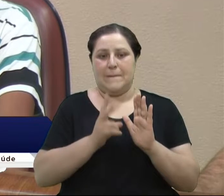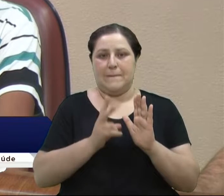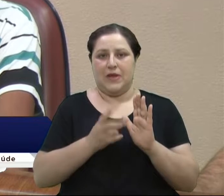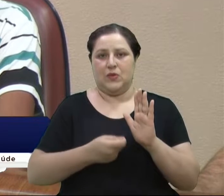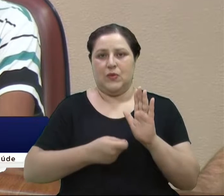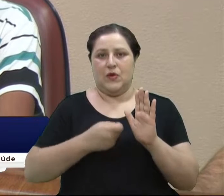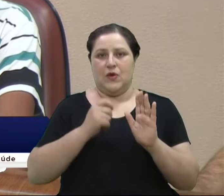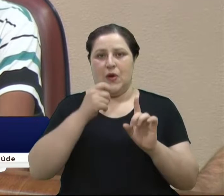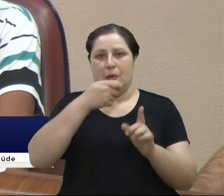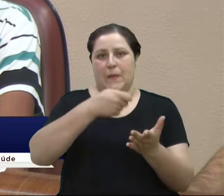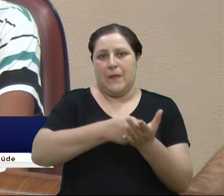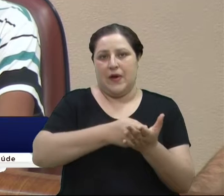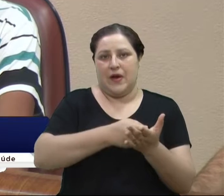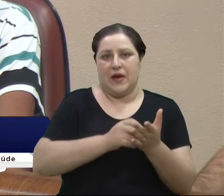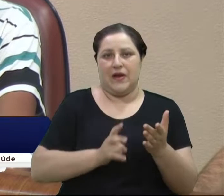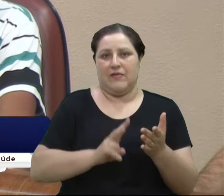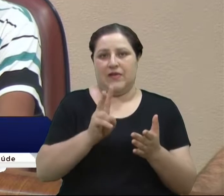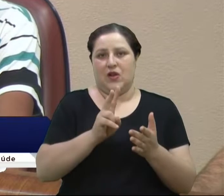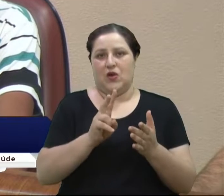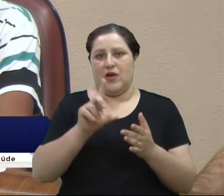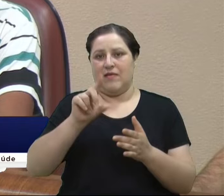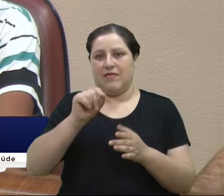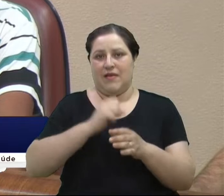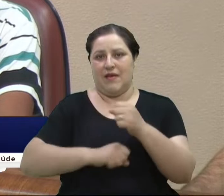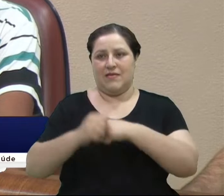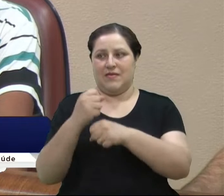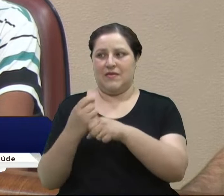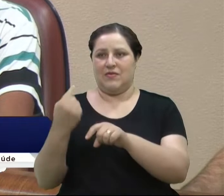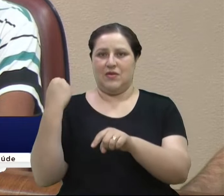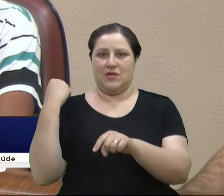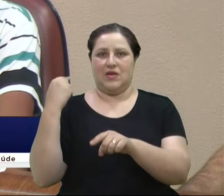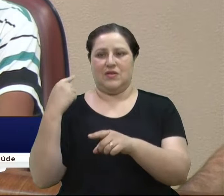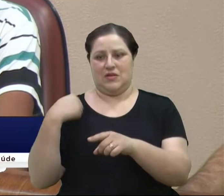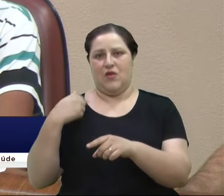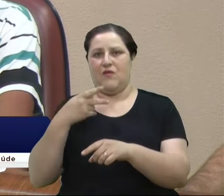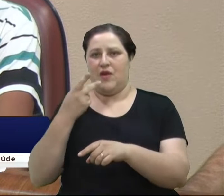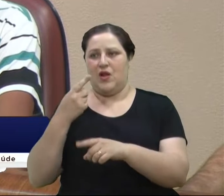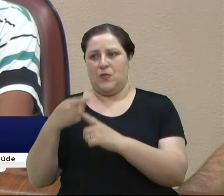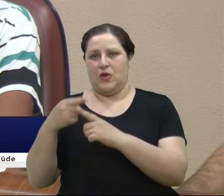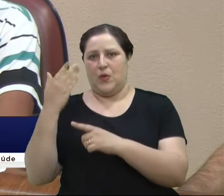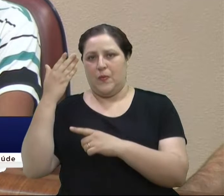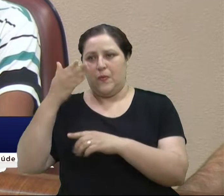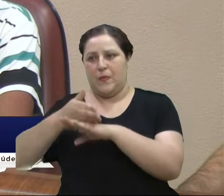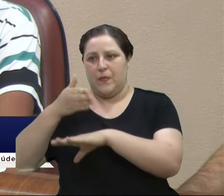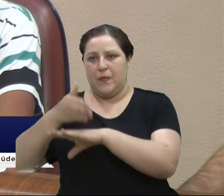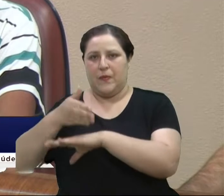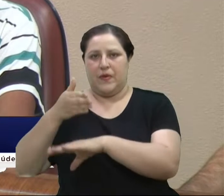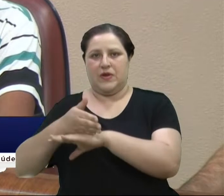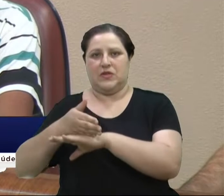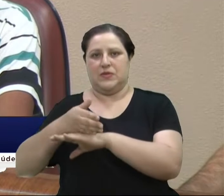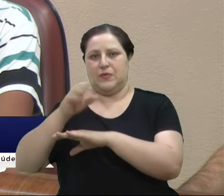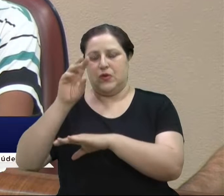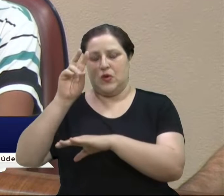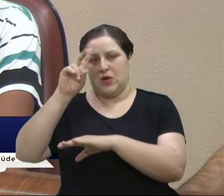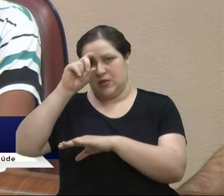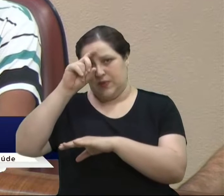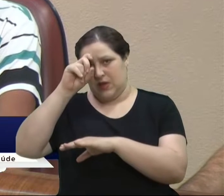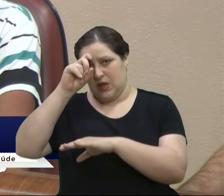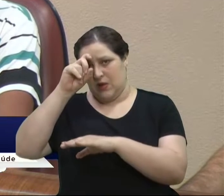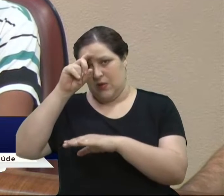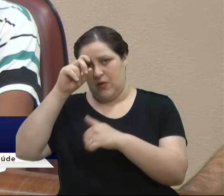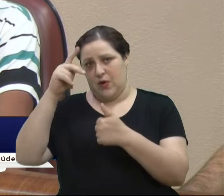participa do análise de plano de metas do Hospital Geral há uns 3 anos e Hospital Pompeia e Vivi Ramos. O valor é o mesmo